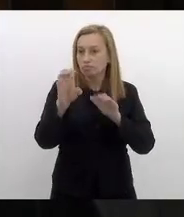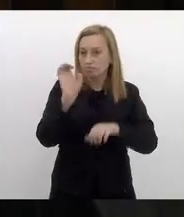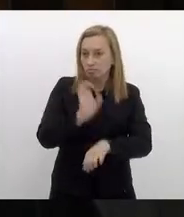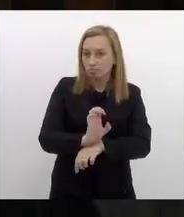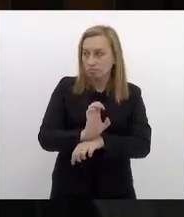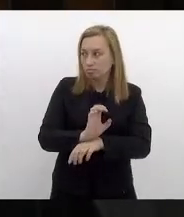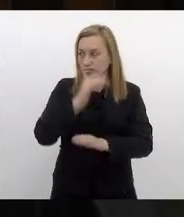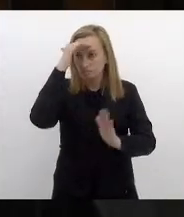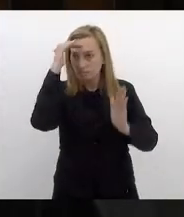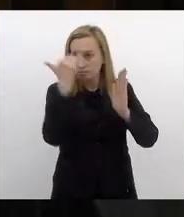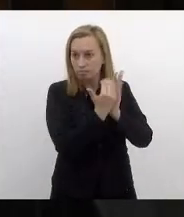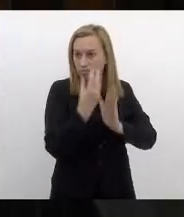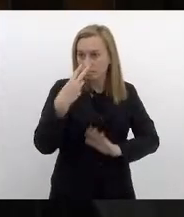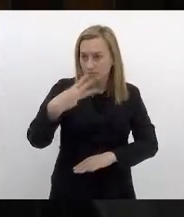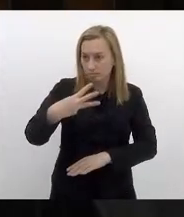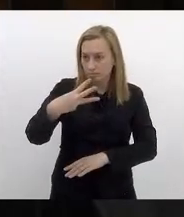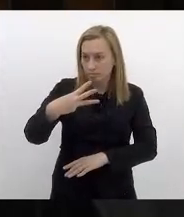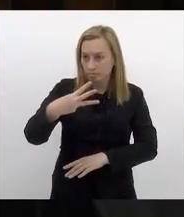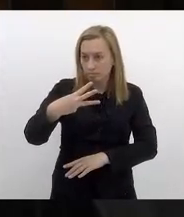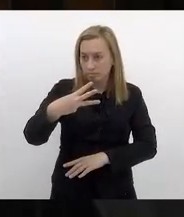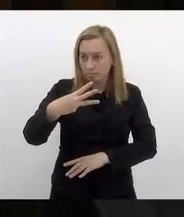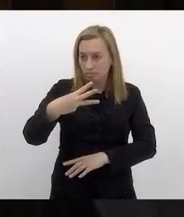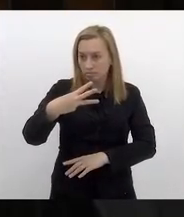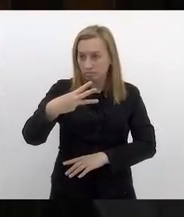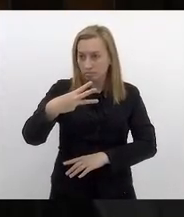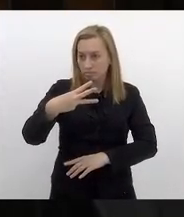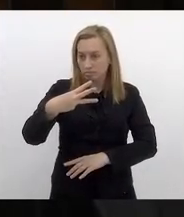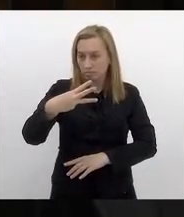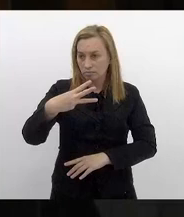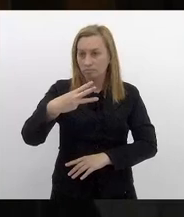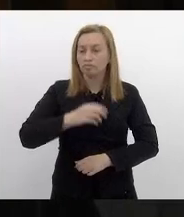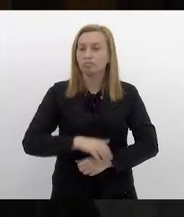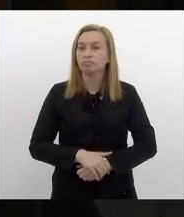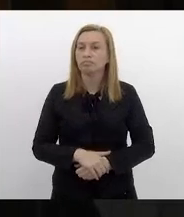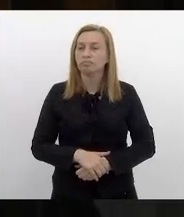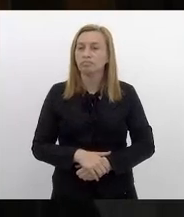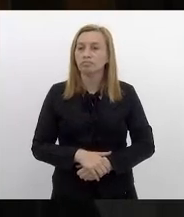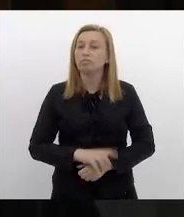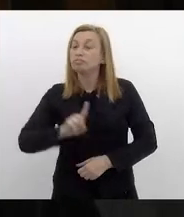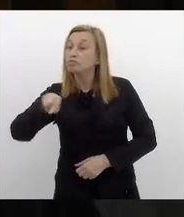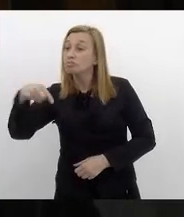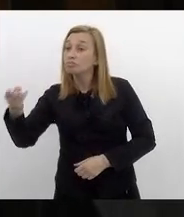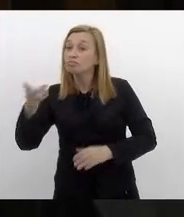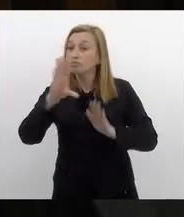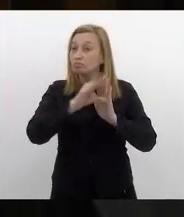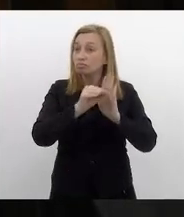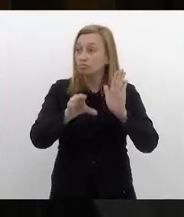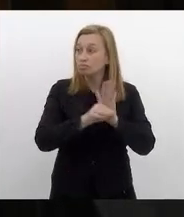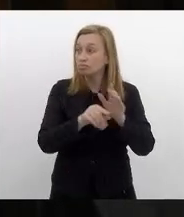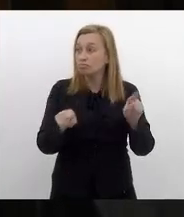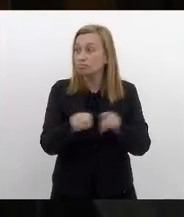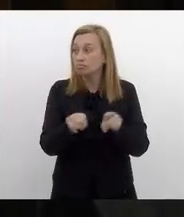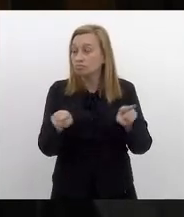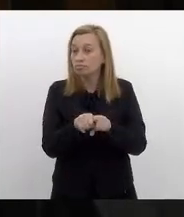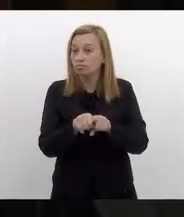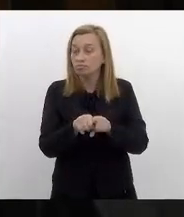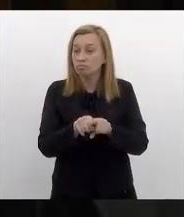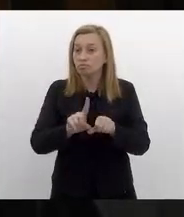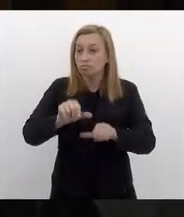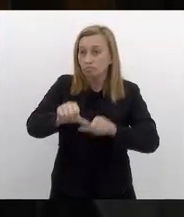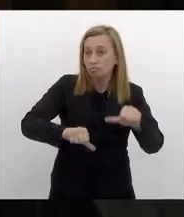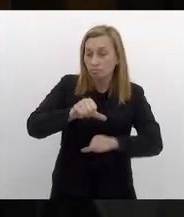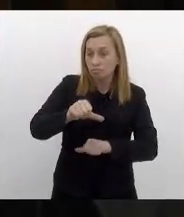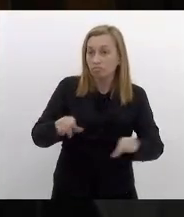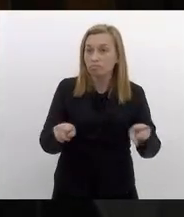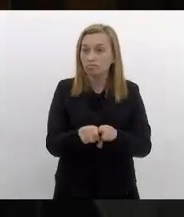Então, a tabela de periodicidade das pensões já está cumprido. Outro item que já está cumprido, alíquota equivalente